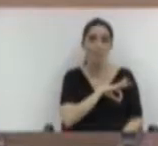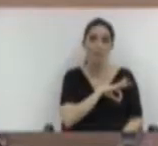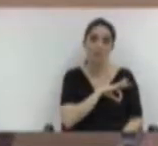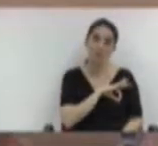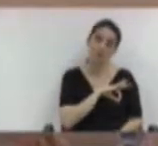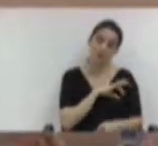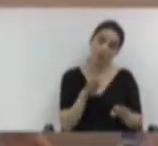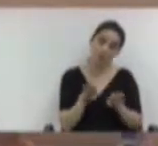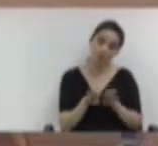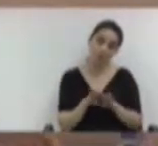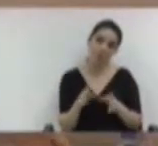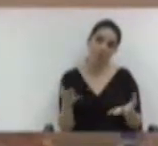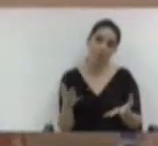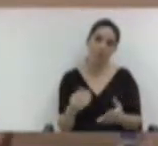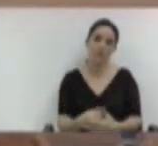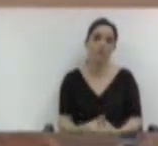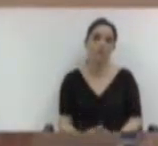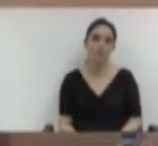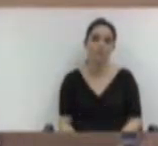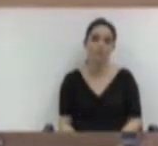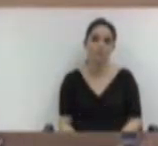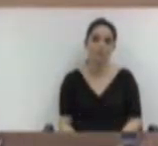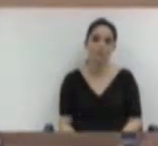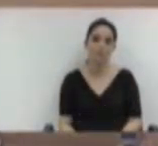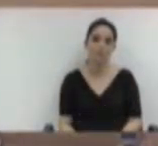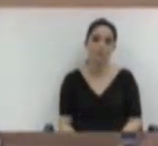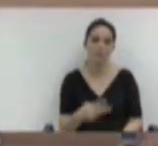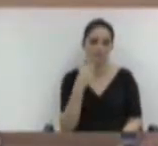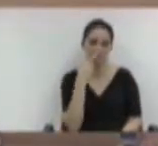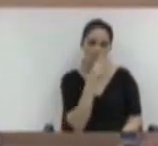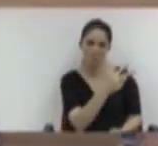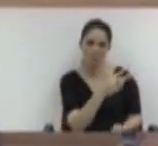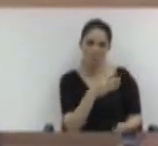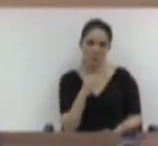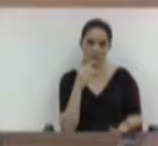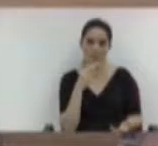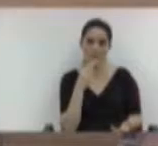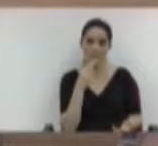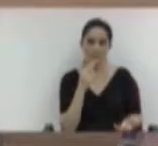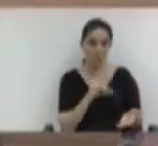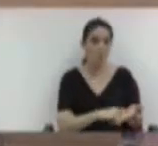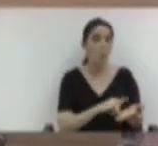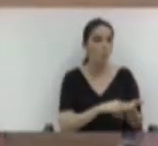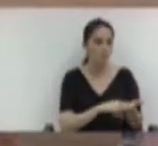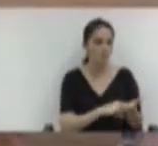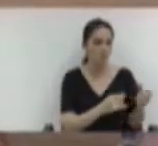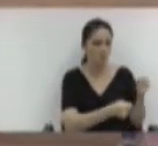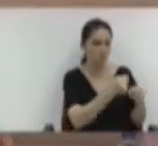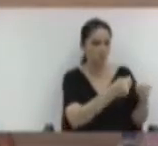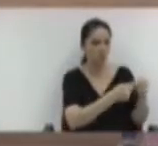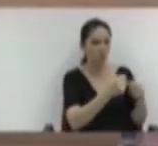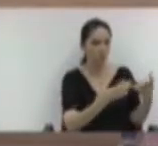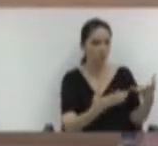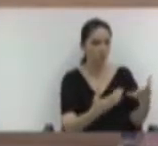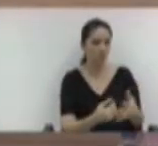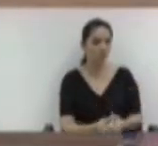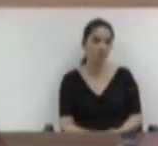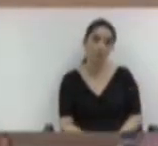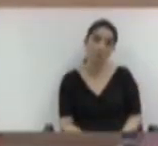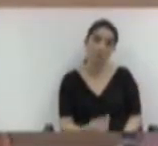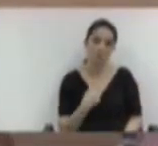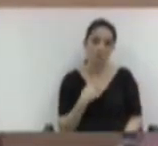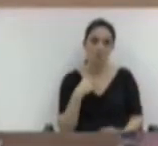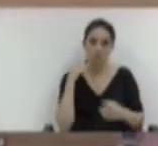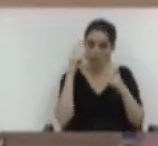providência referente a documentação dos veículos e peças que ali se encontram, mas eu me atenho um